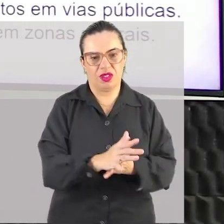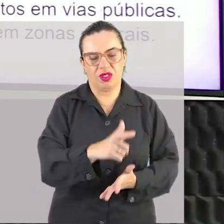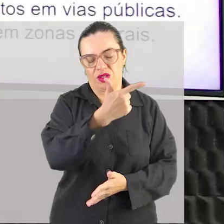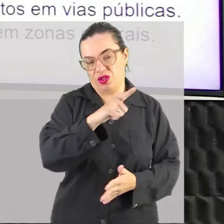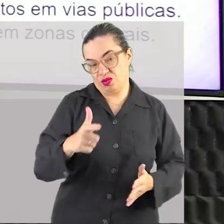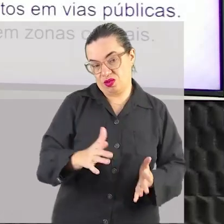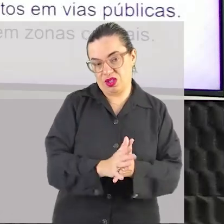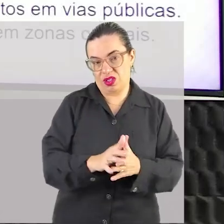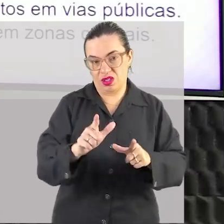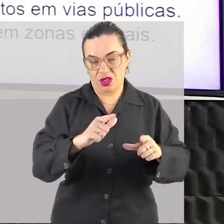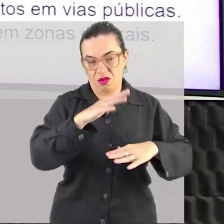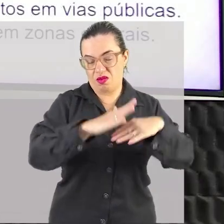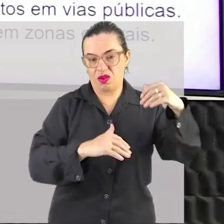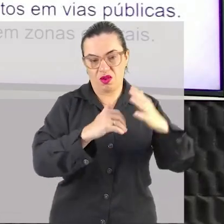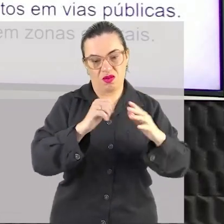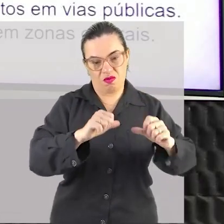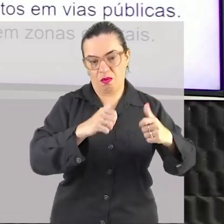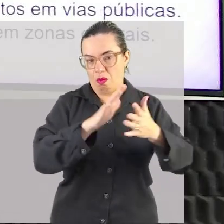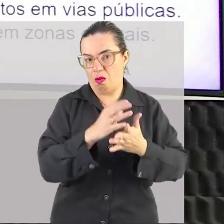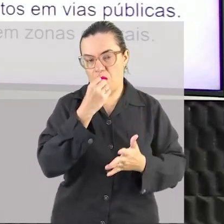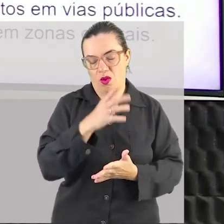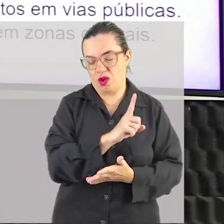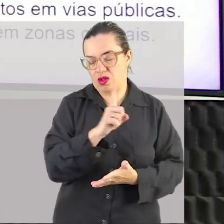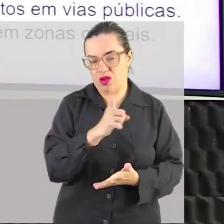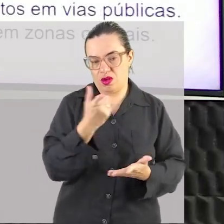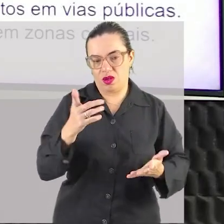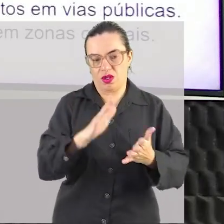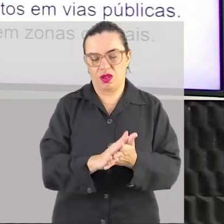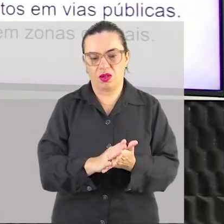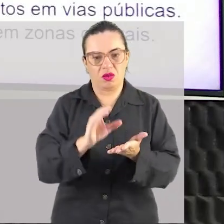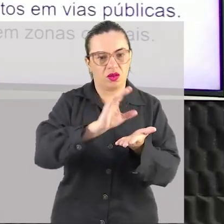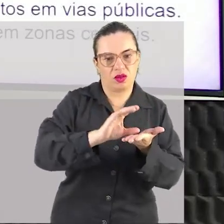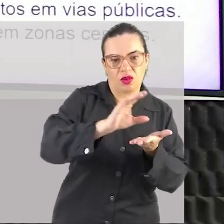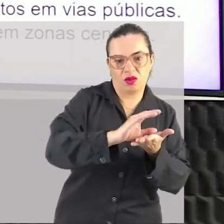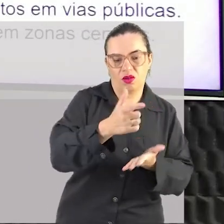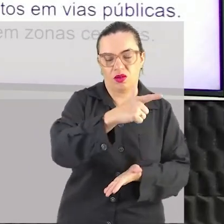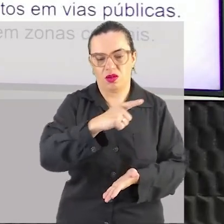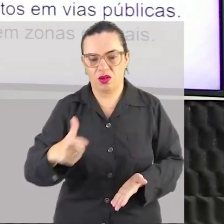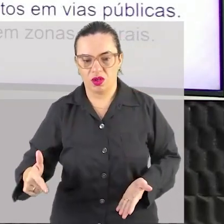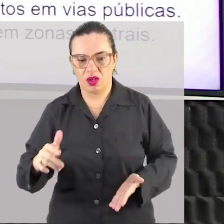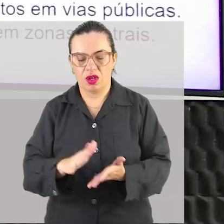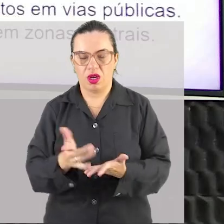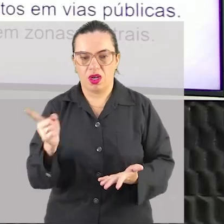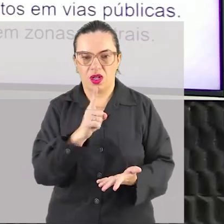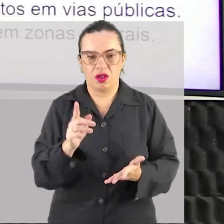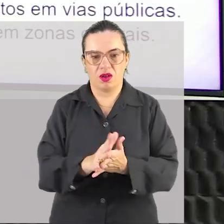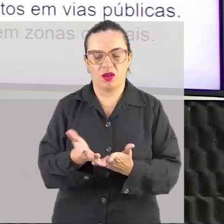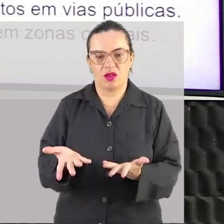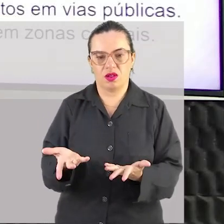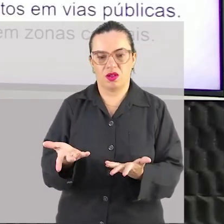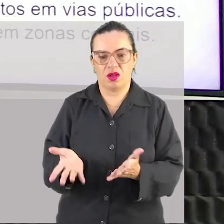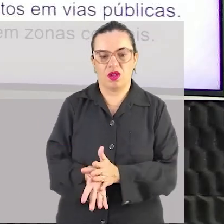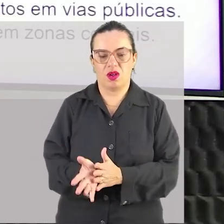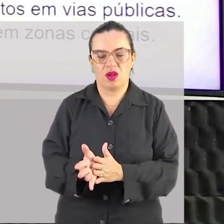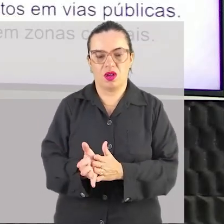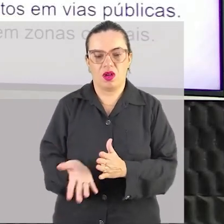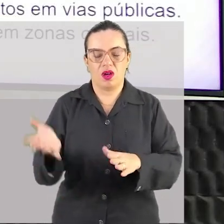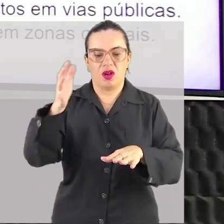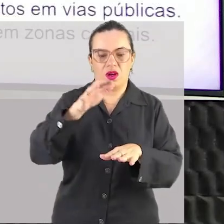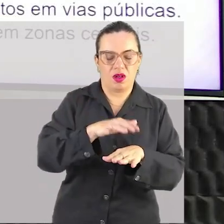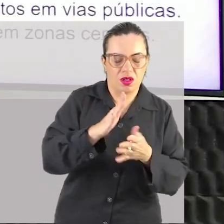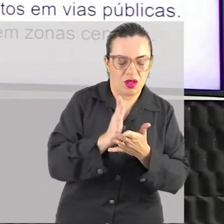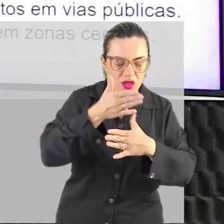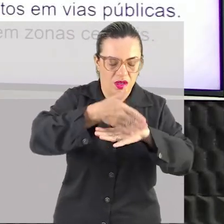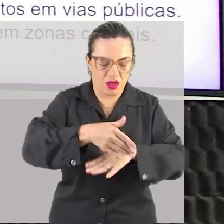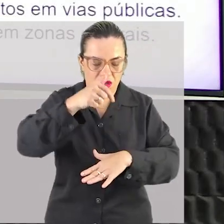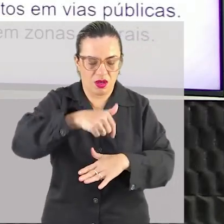mão deobra qualificada elas não têm recursos financeiros portanto ela não consegue se inserir dentro da cidade quando